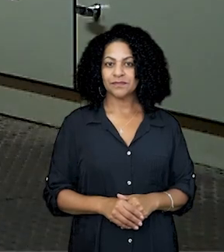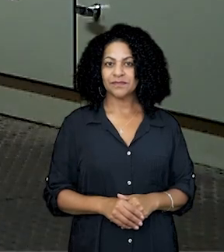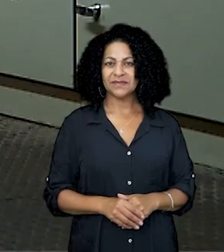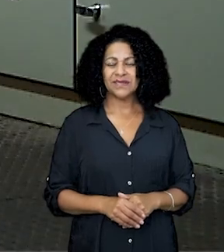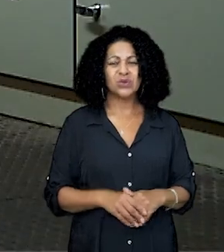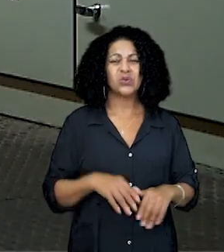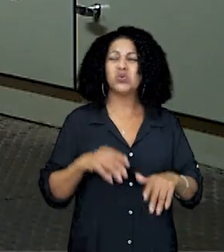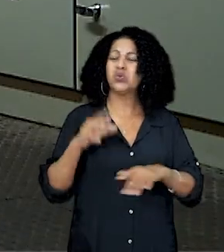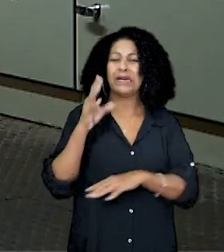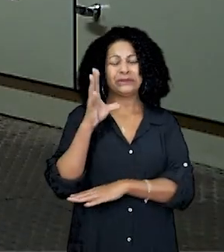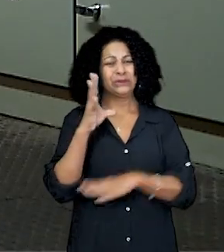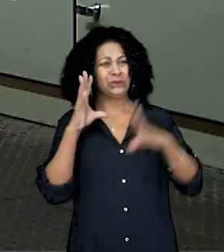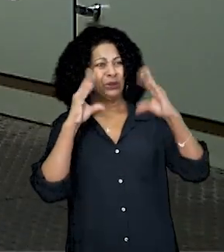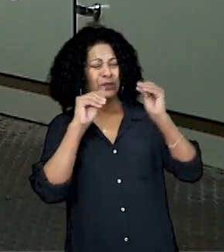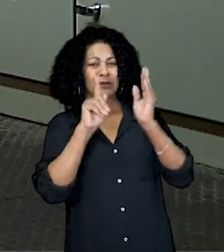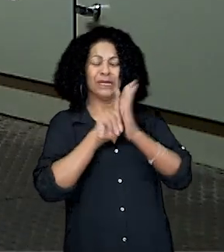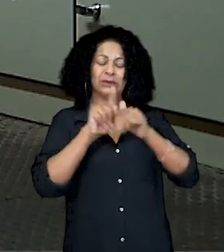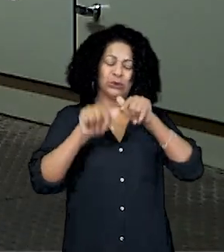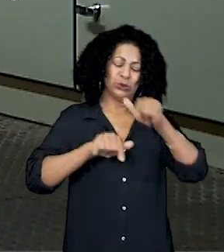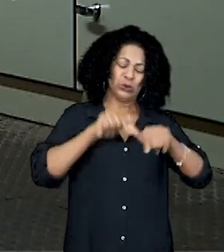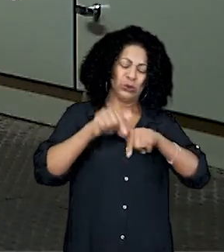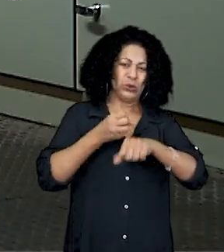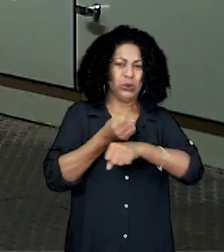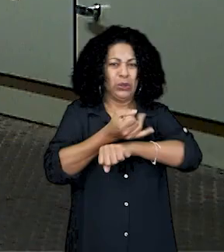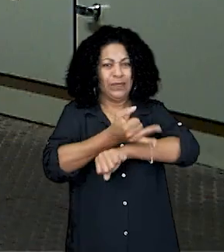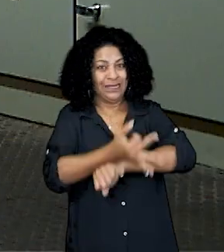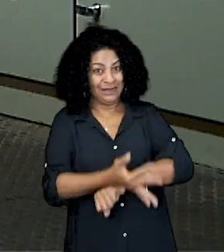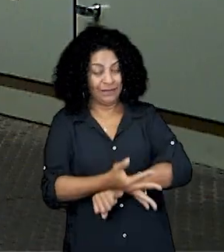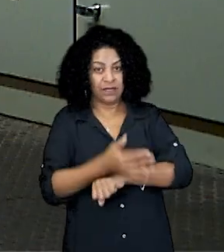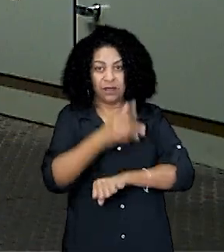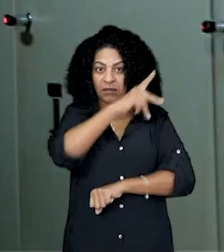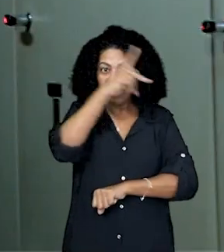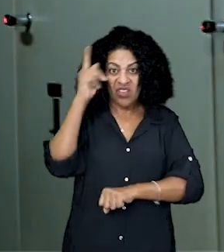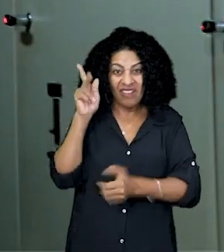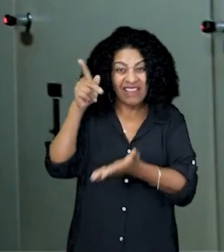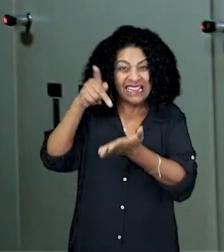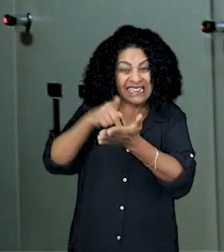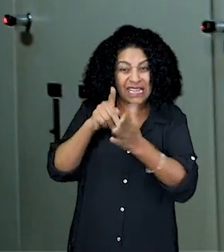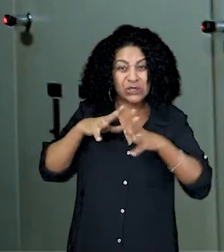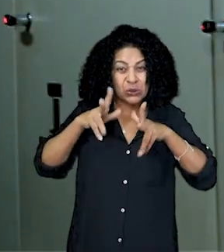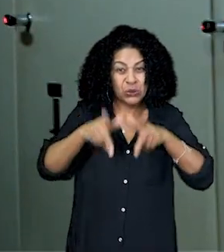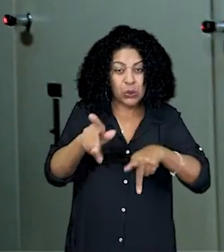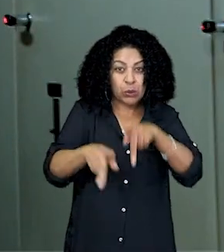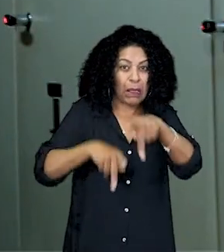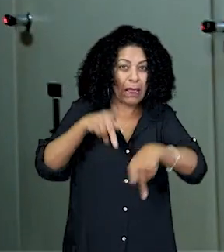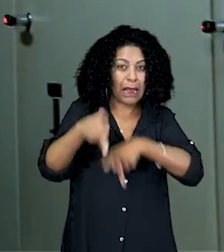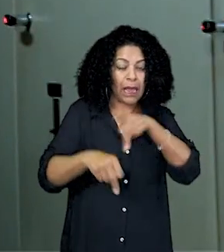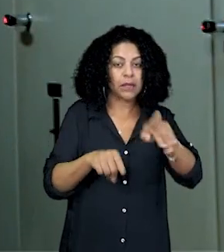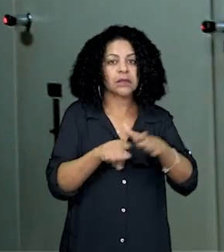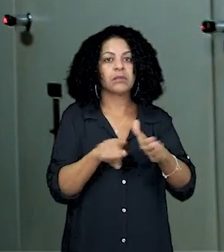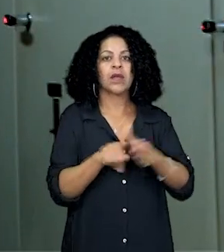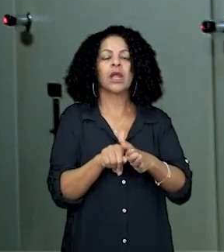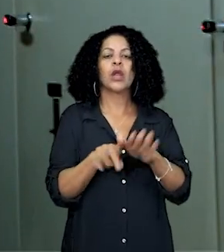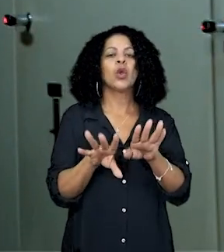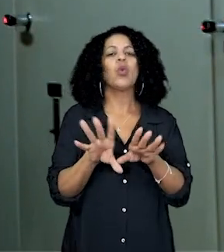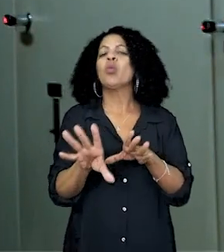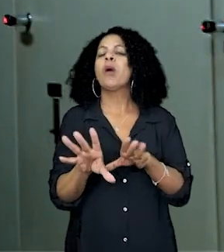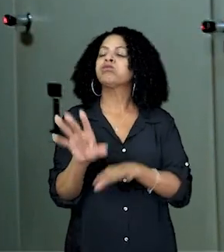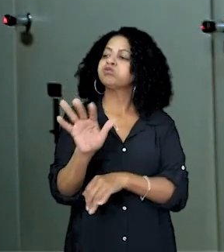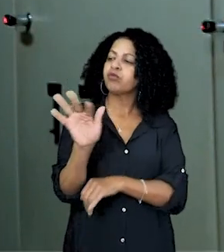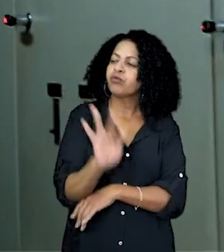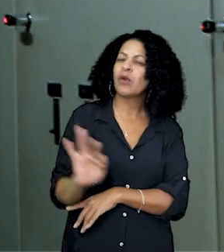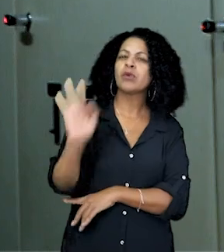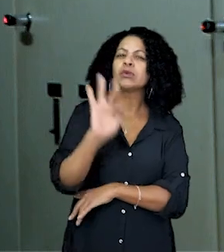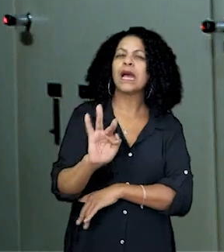O trabalho noturno é uma realidade para milhões de pessoas em todo o mundo. Segundo um estudo feito pela Universidade de Princeton,